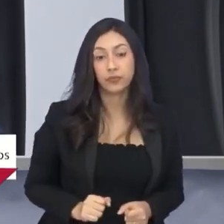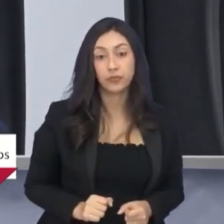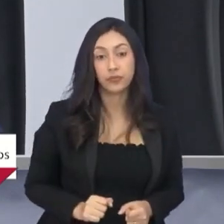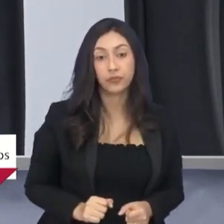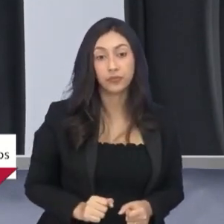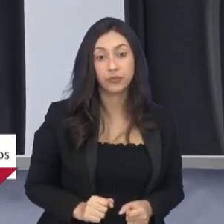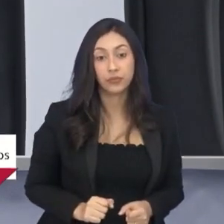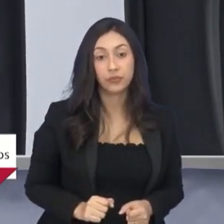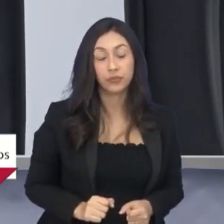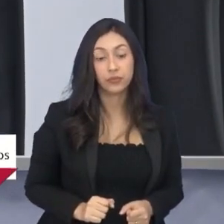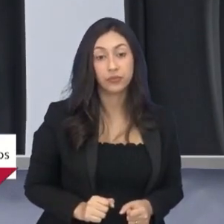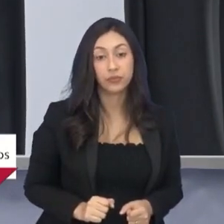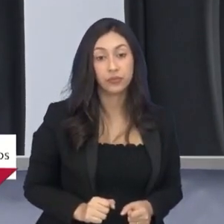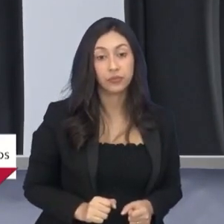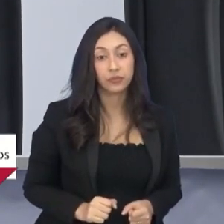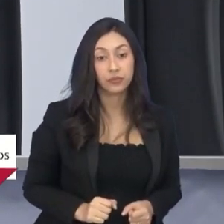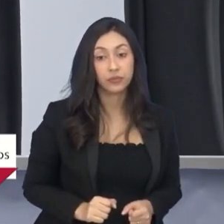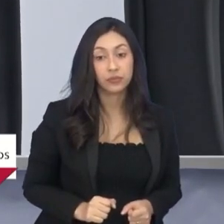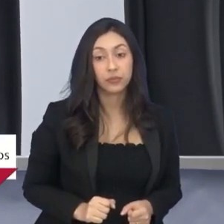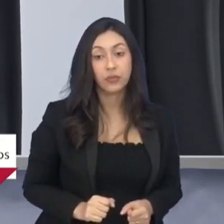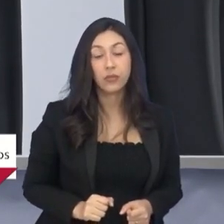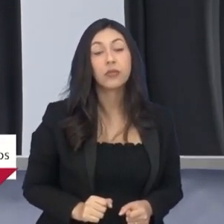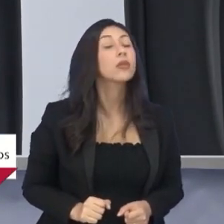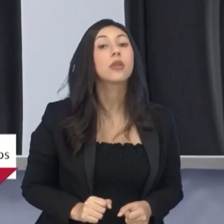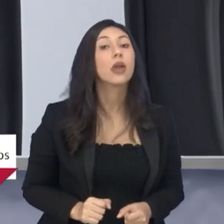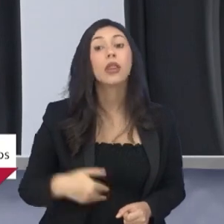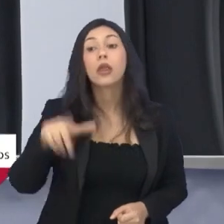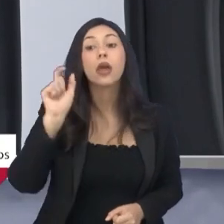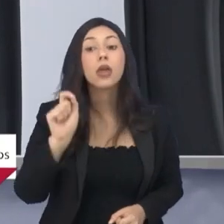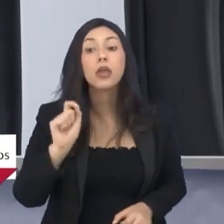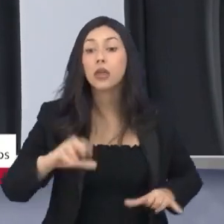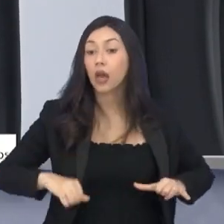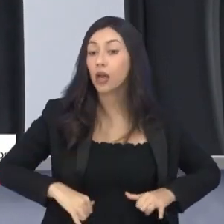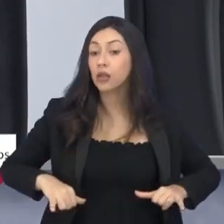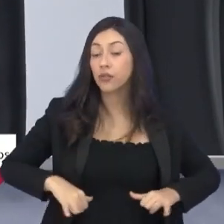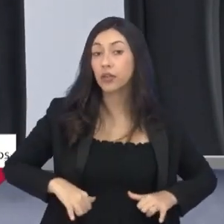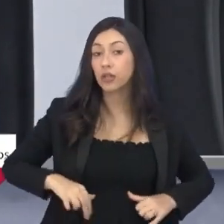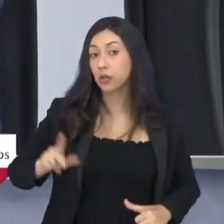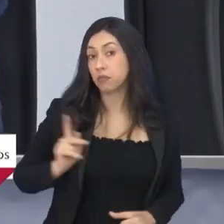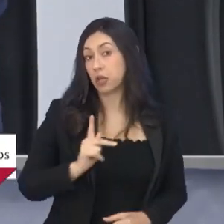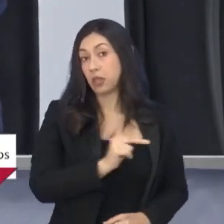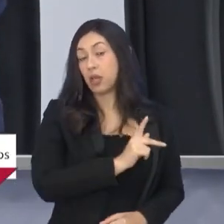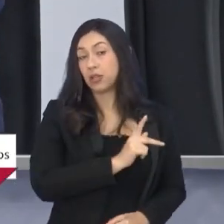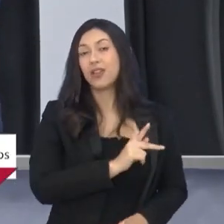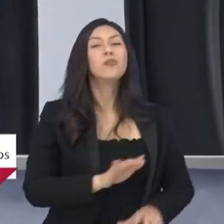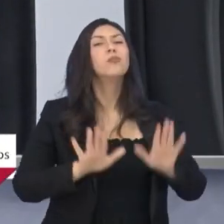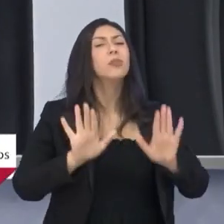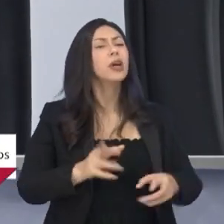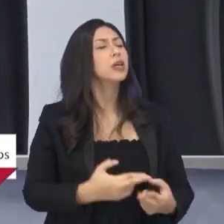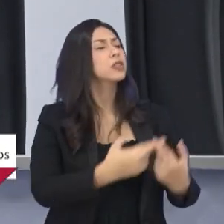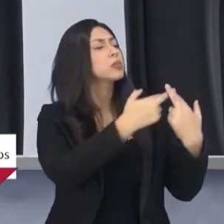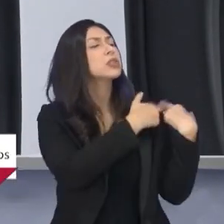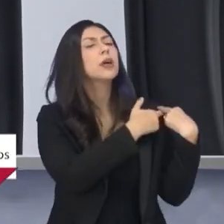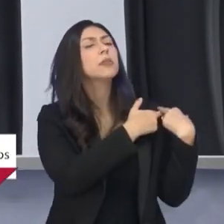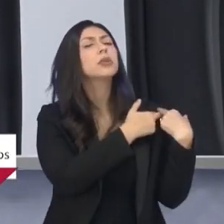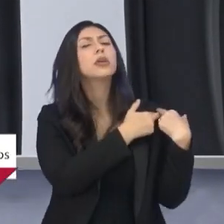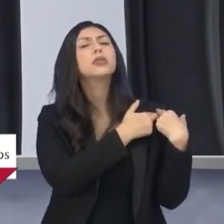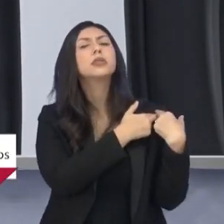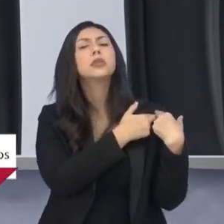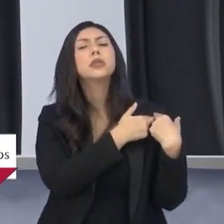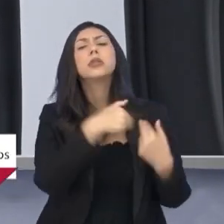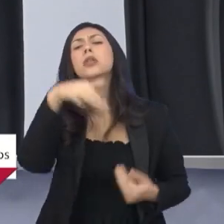câmara quem sofrendo naquele momento é o presidente da Câmara Mas qual é a responsabilidade dos Senhores